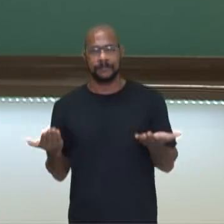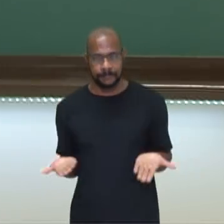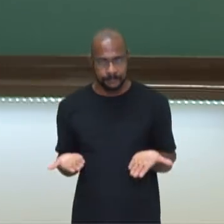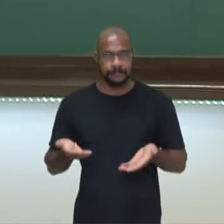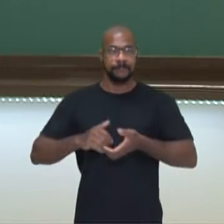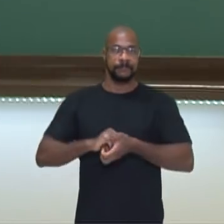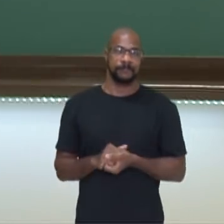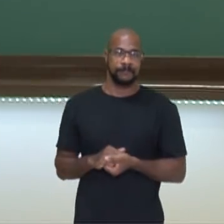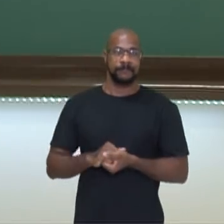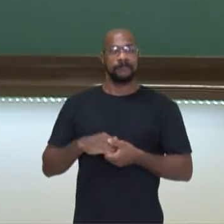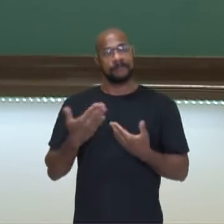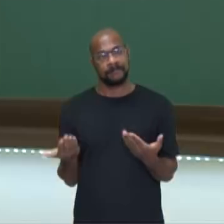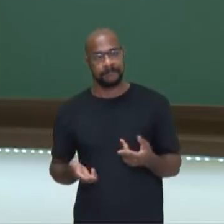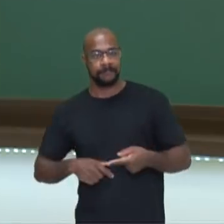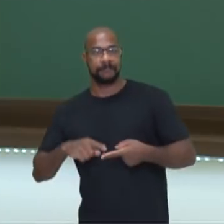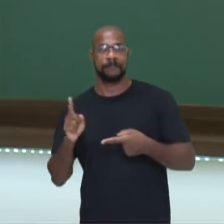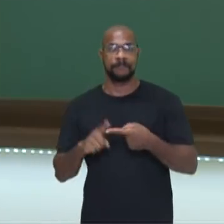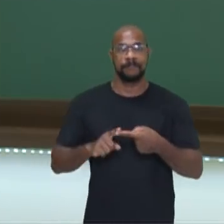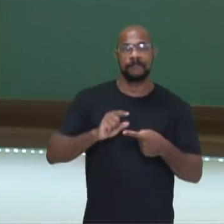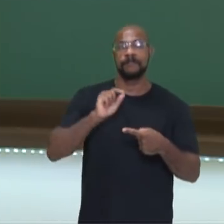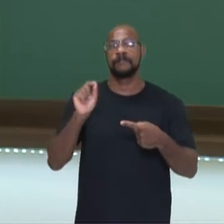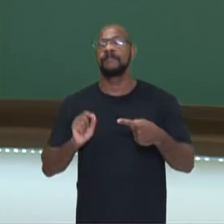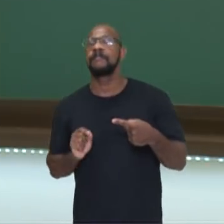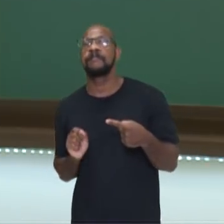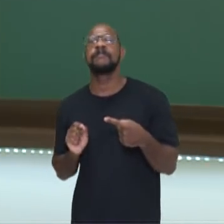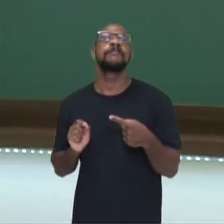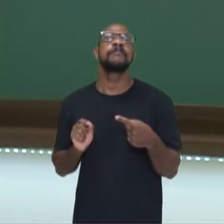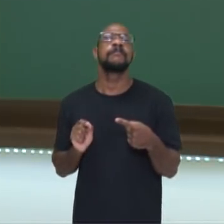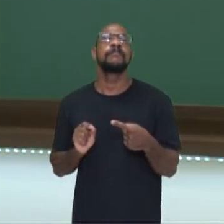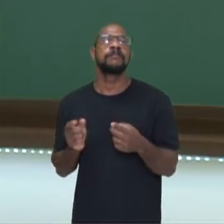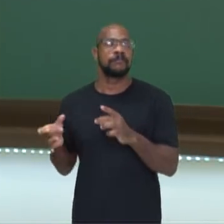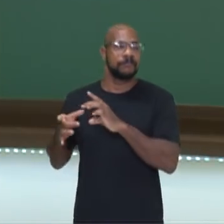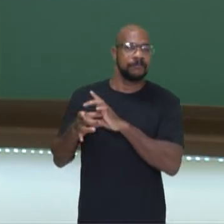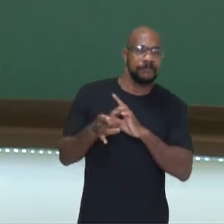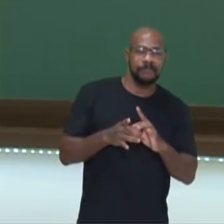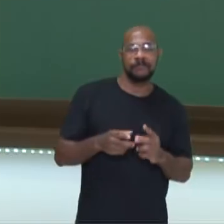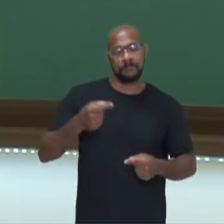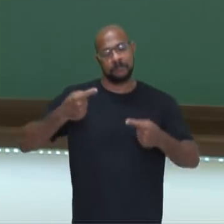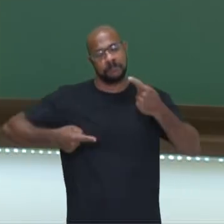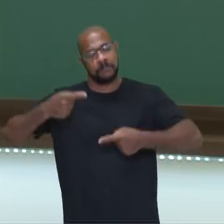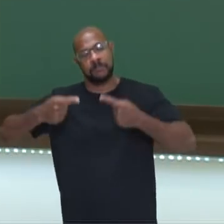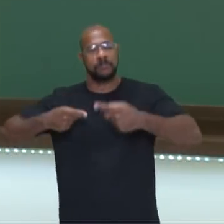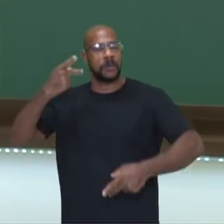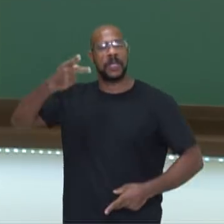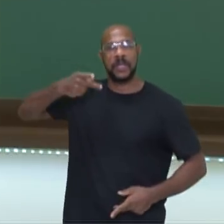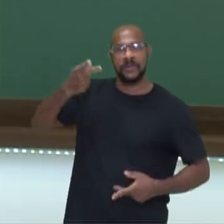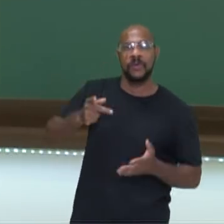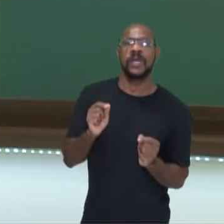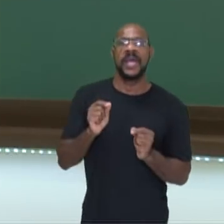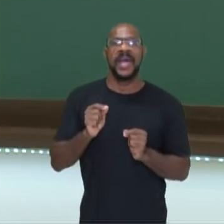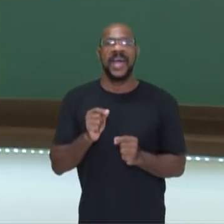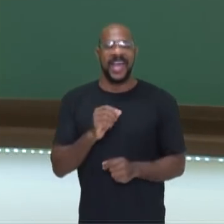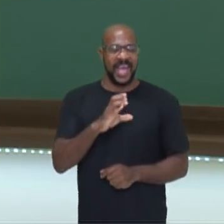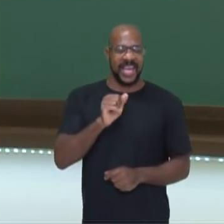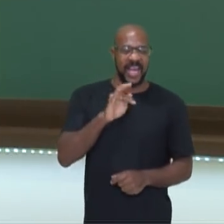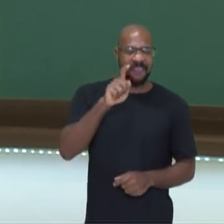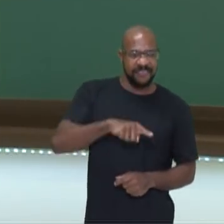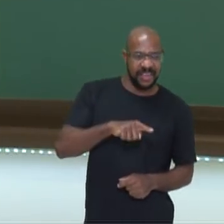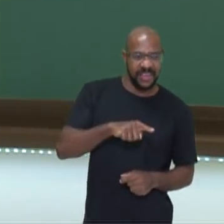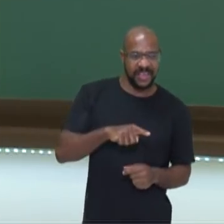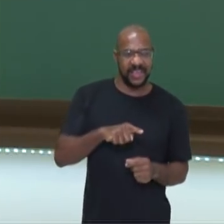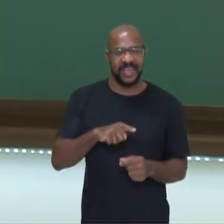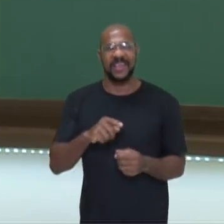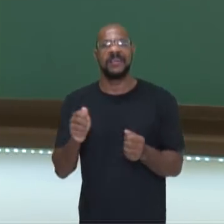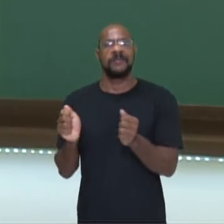aula? Ora, nesta aula nós vamos falar neste contexto de política do café com leite no Brasil,